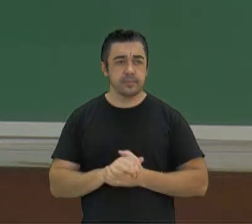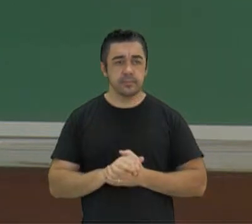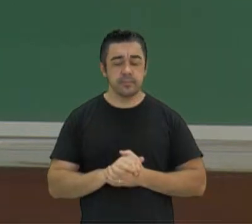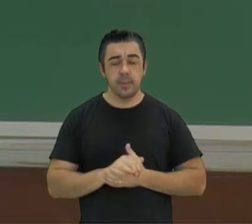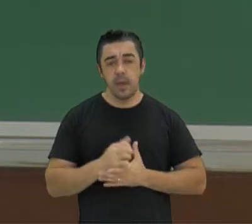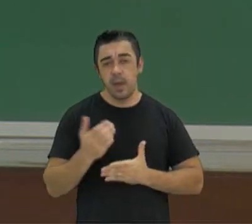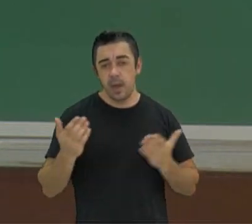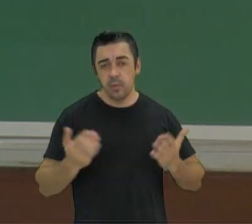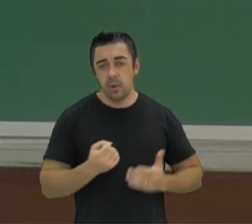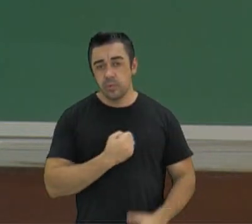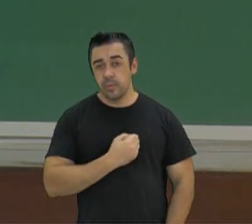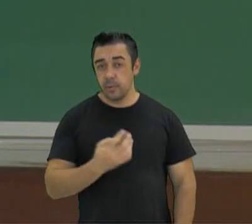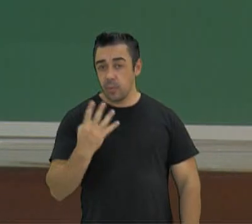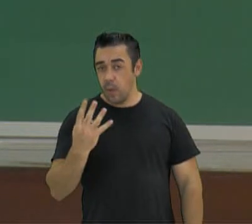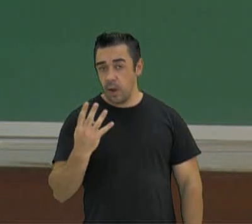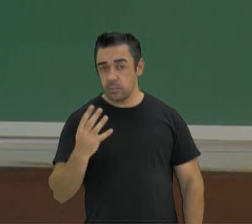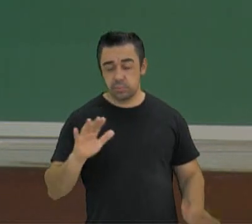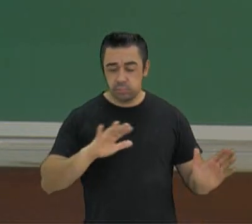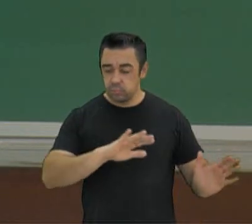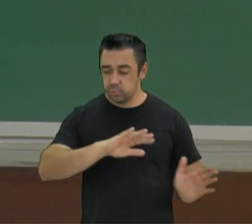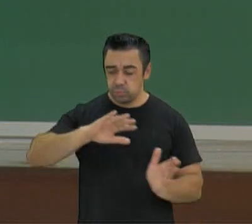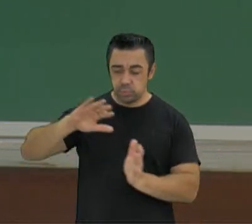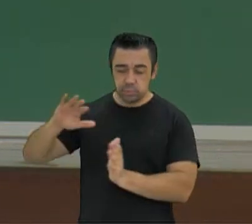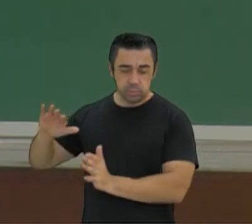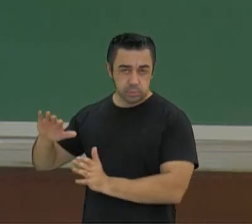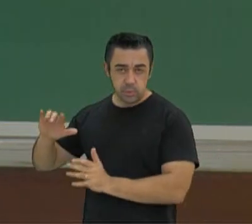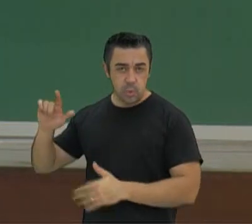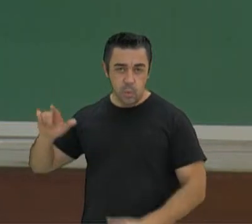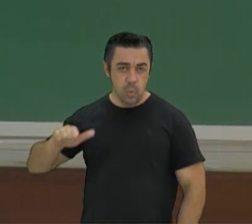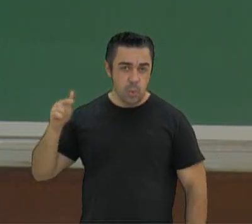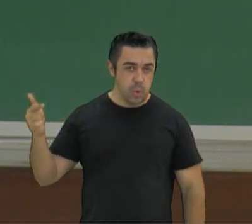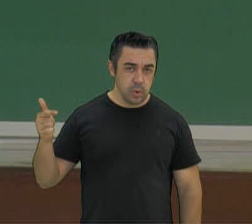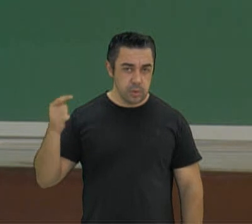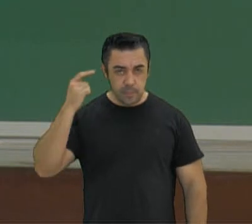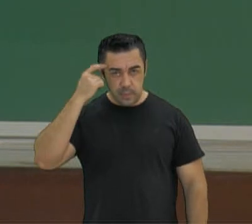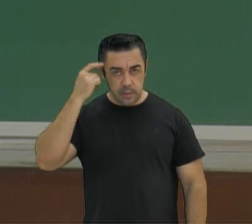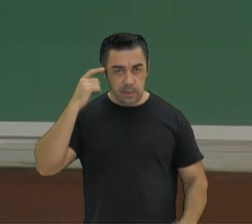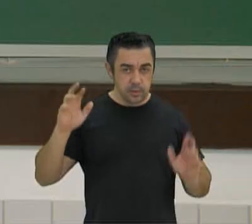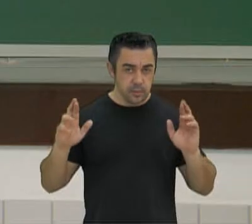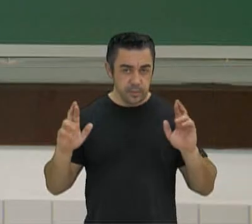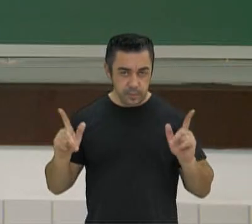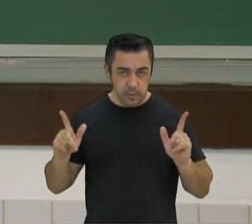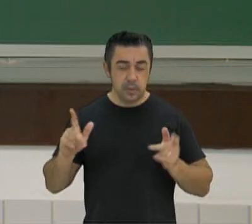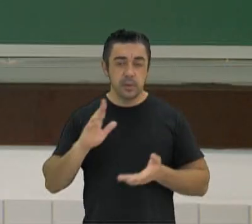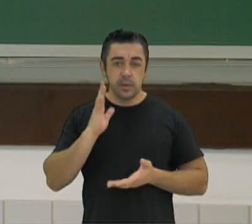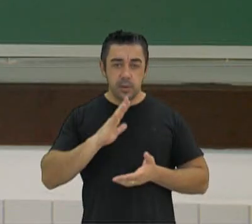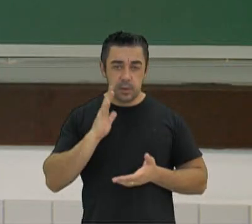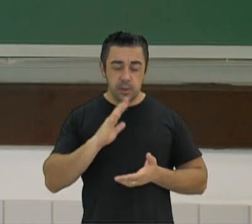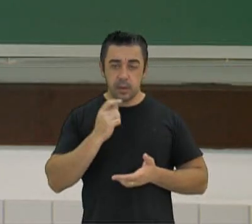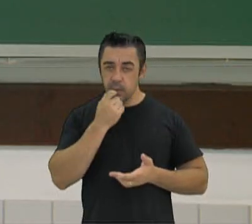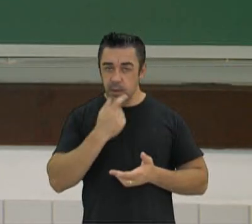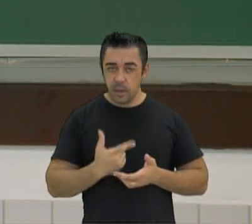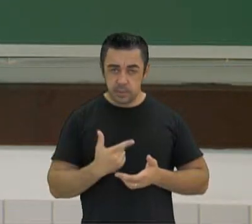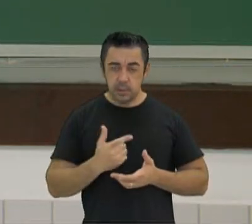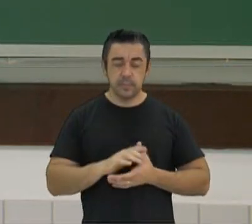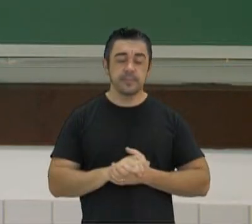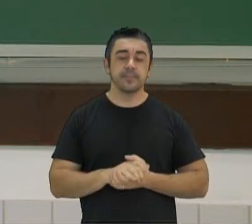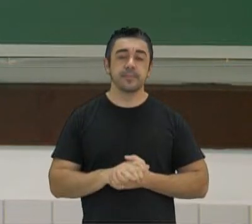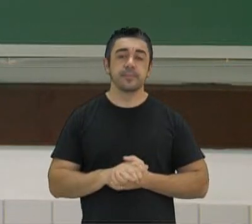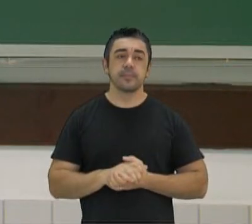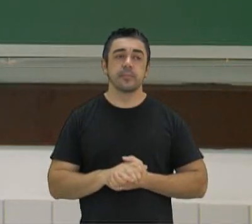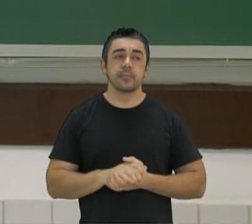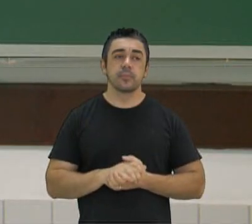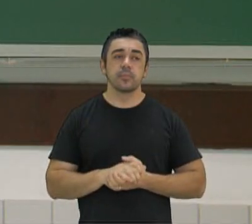nós temos um exercício 4 que não tem nada a ver com lixo mais. Legal? Vamos pensar uma coisa diferente, uma coisa mais legal e engraçada, para não ficar esse climão,